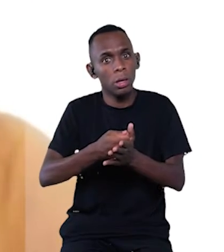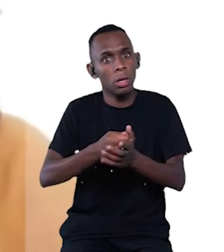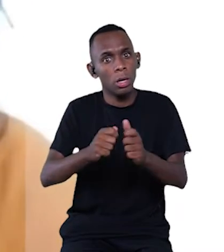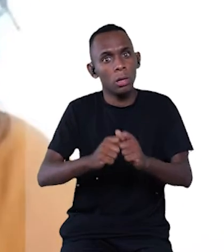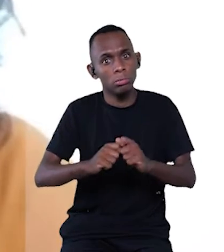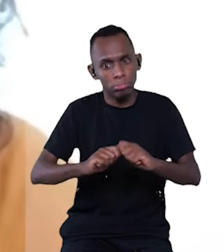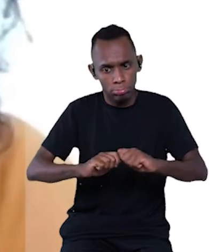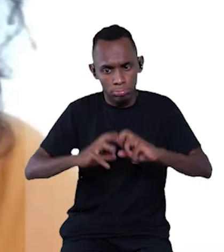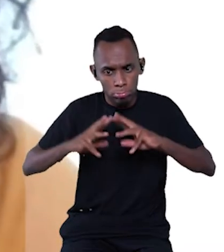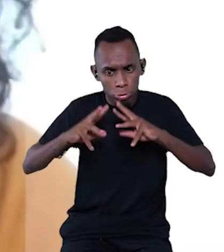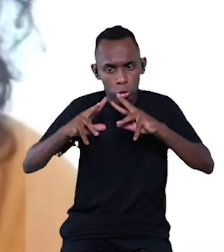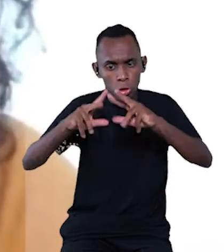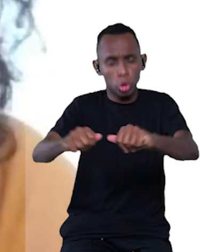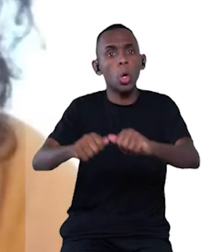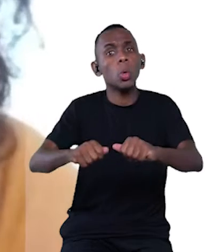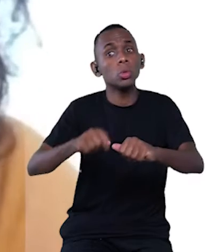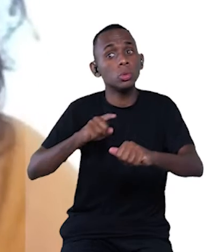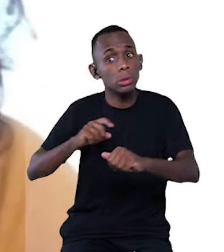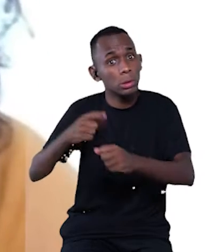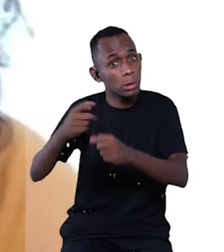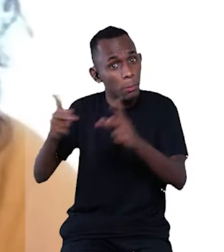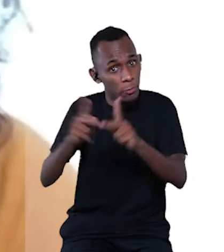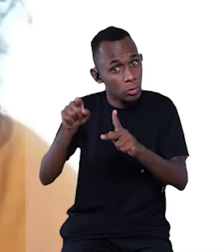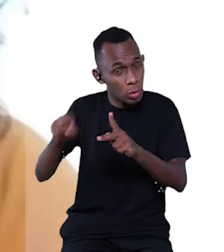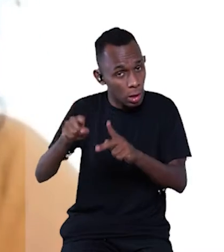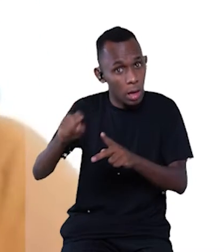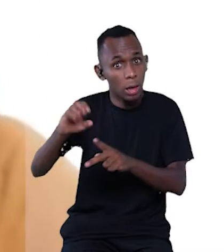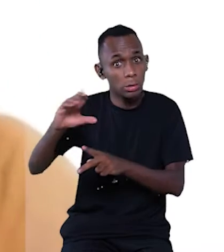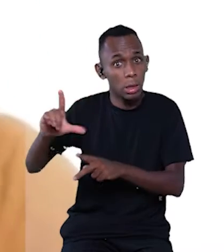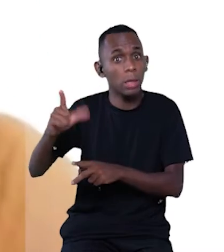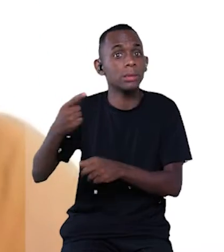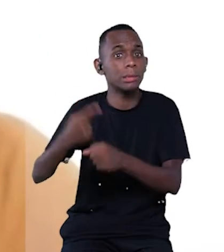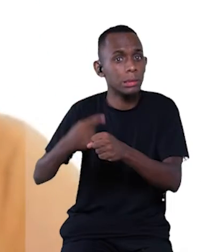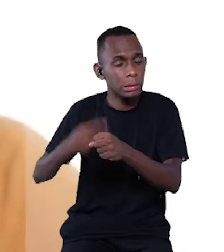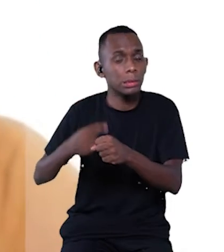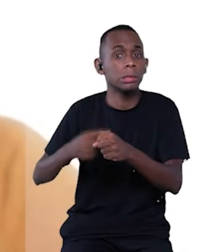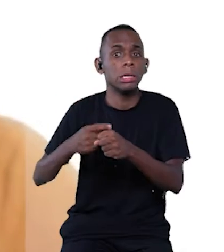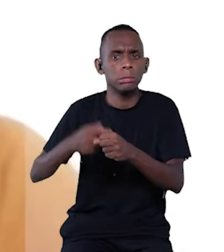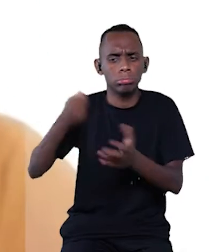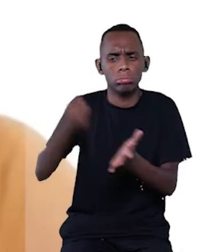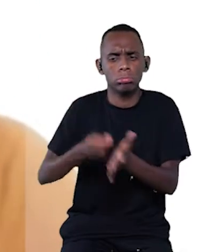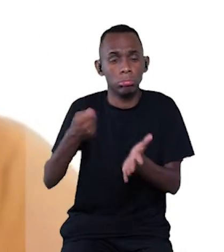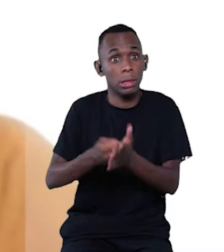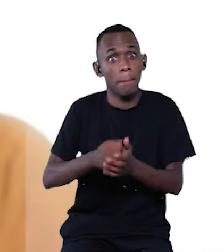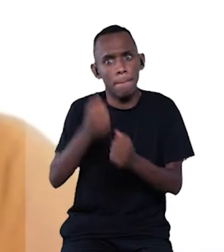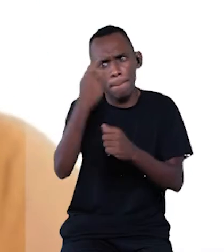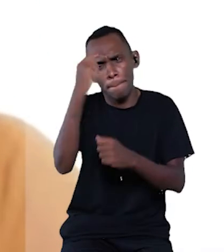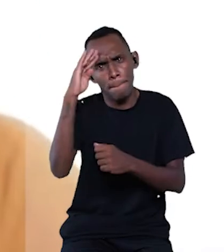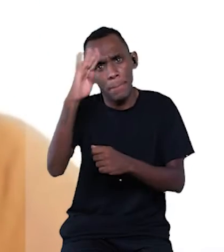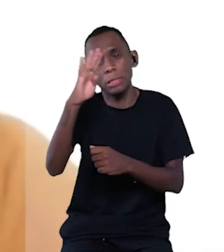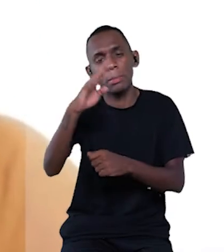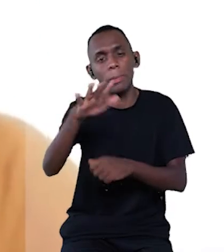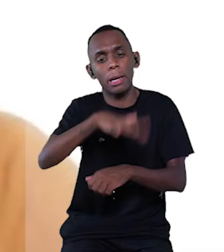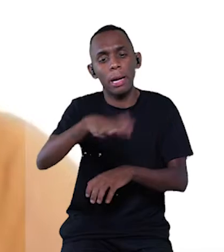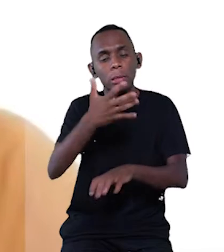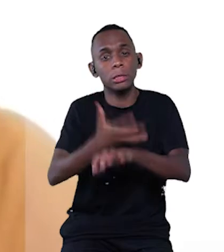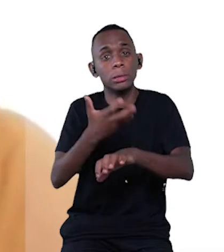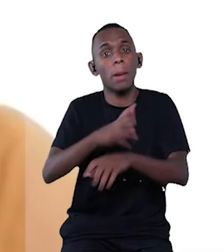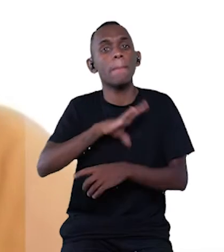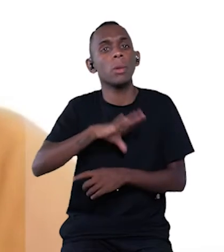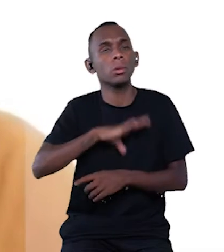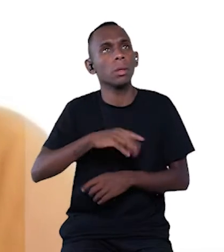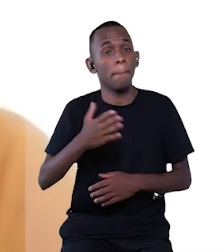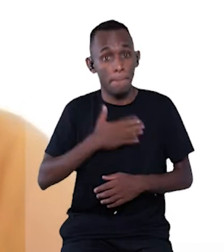em geral de onde eu estudava em Lafayette tinham muito rigor, e no português principalmente, e isso para mim